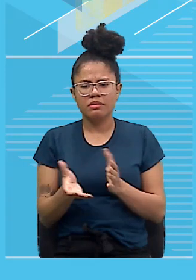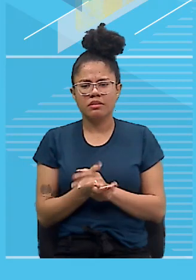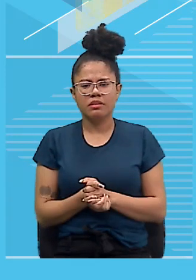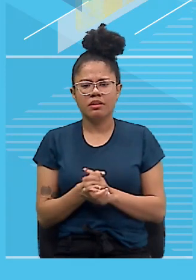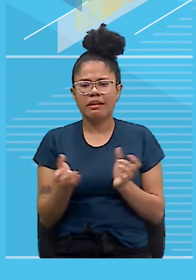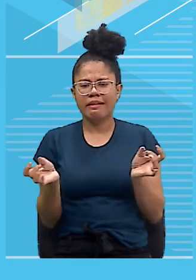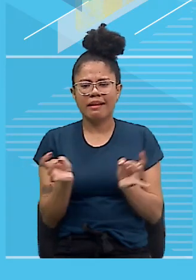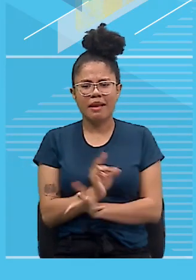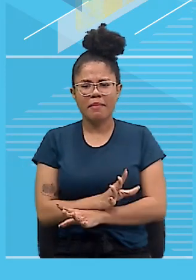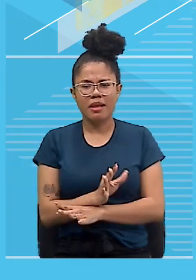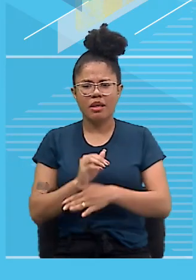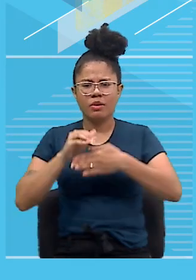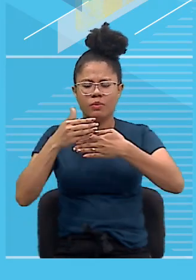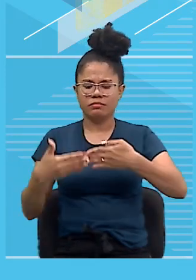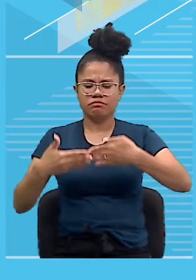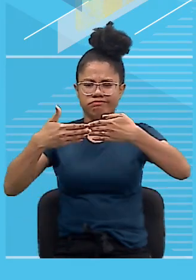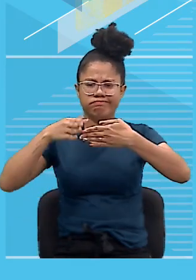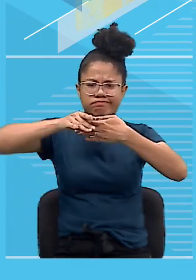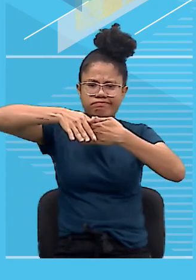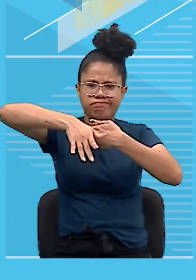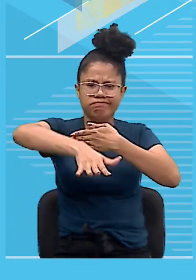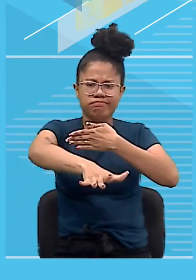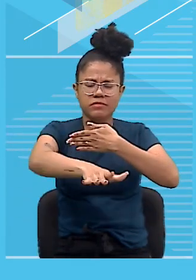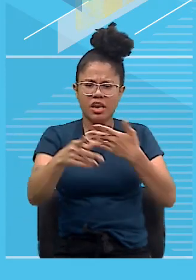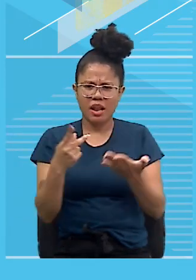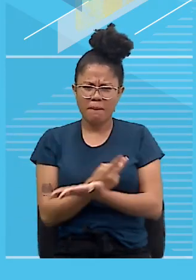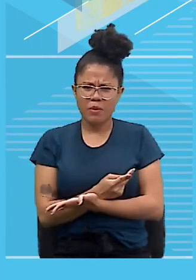acabaram com a barragem Miguel Leão não acredito